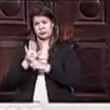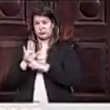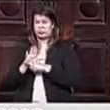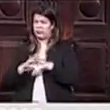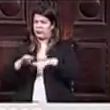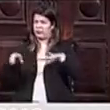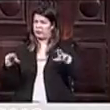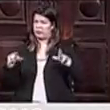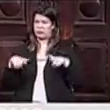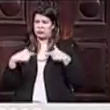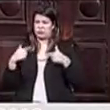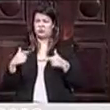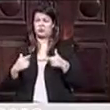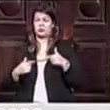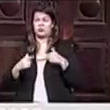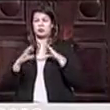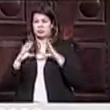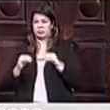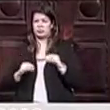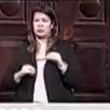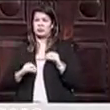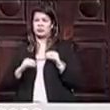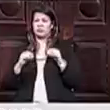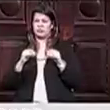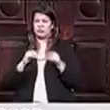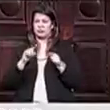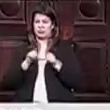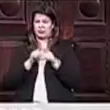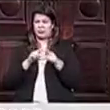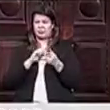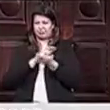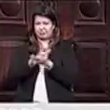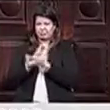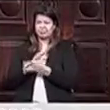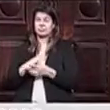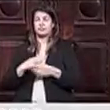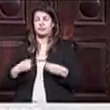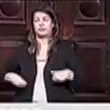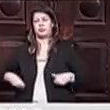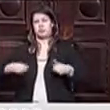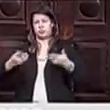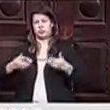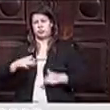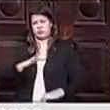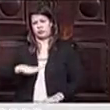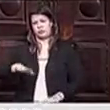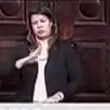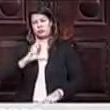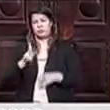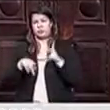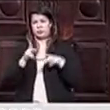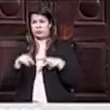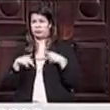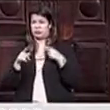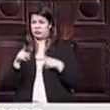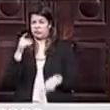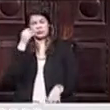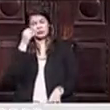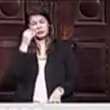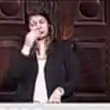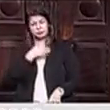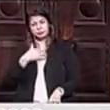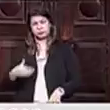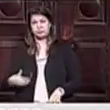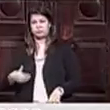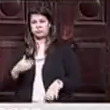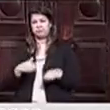ações que impediram desmandos, irregularidades e prejuízos à população que tentavam se cometer por parte do governo do